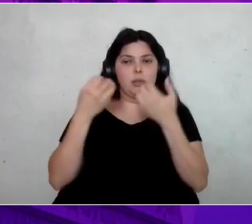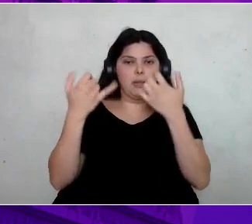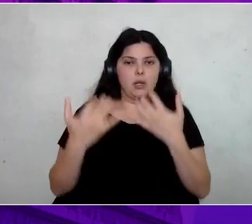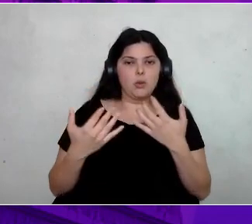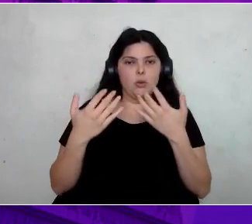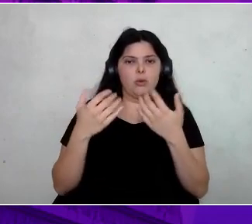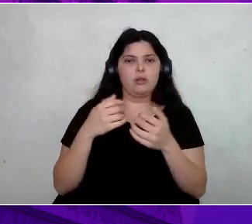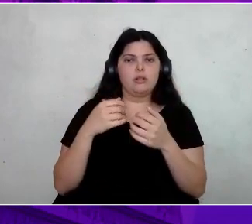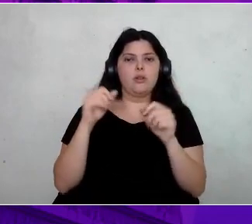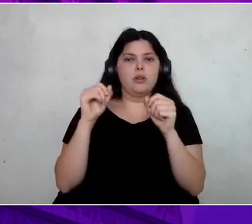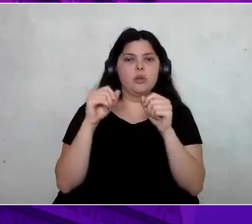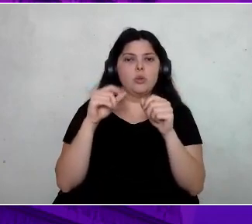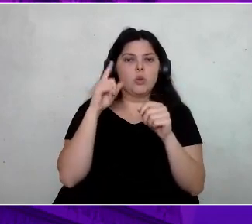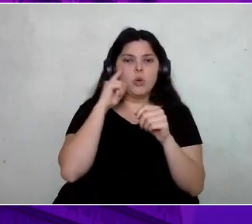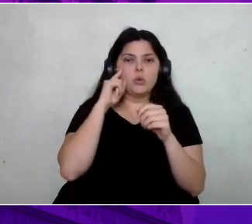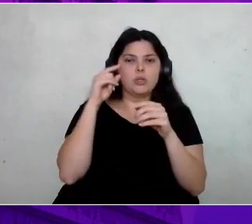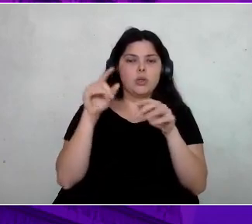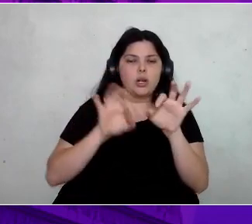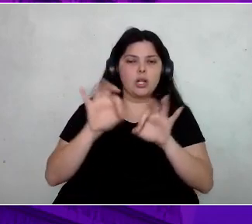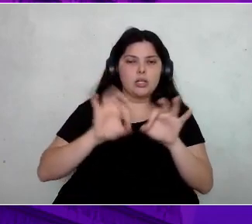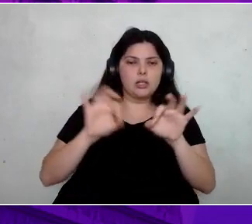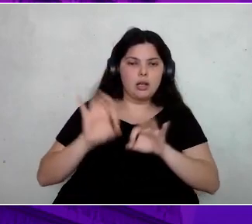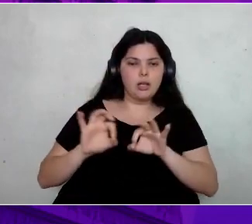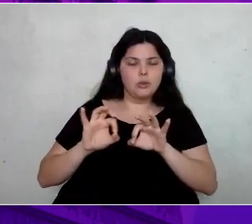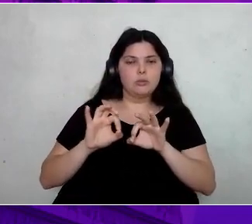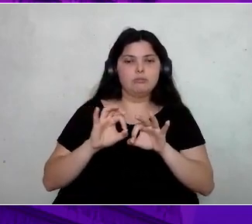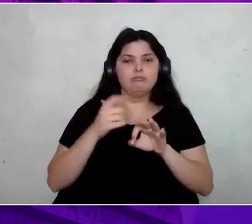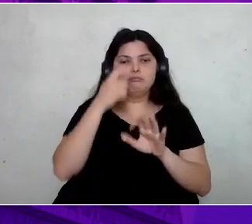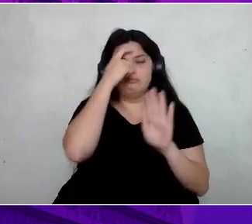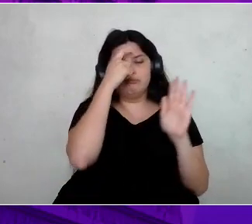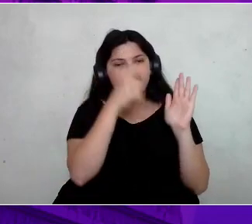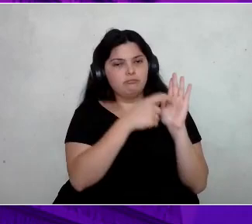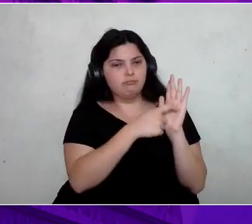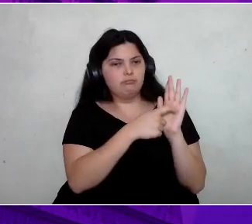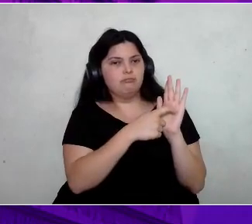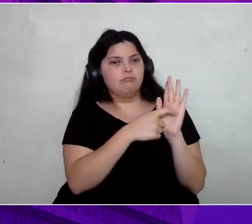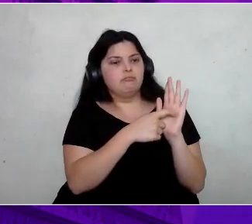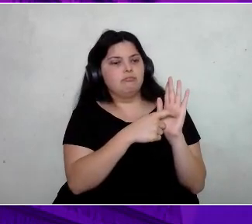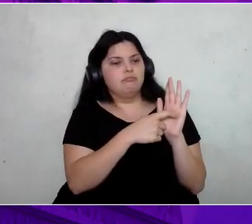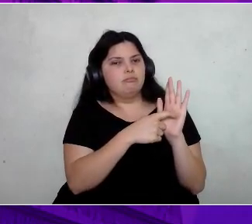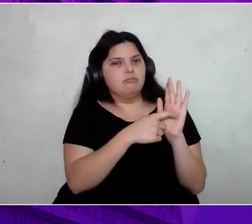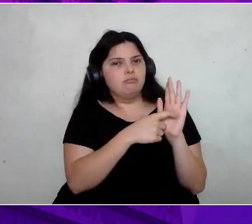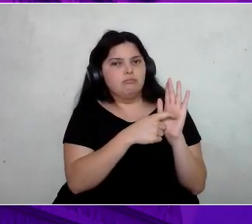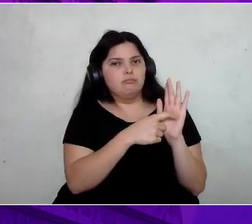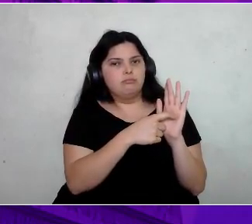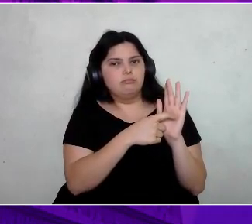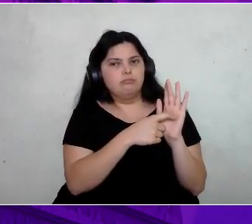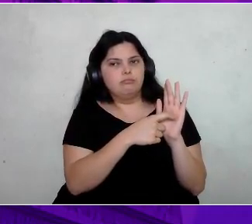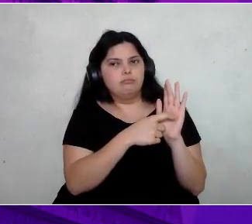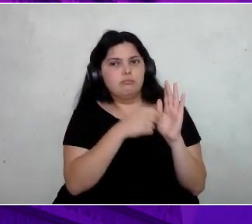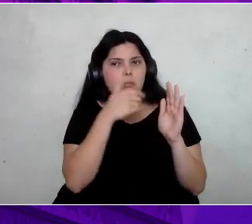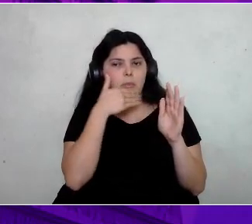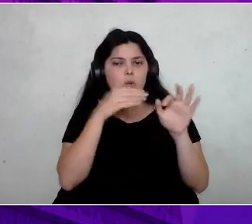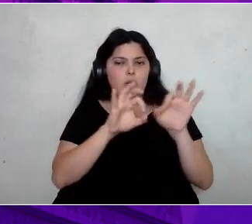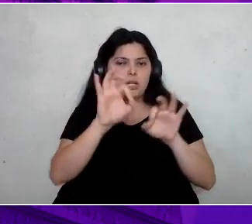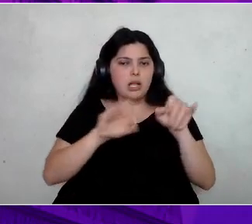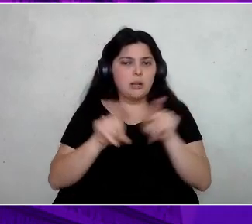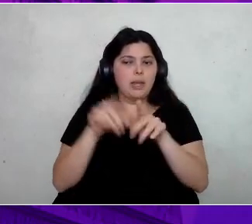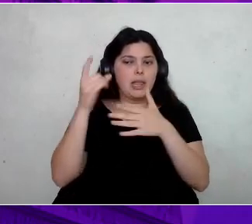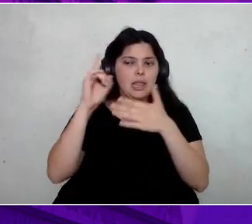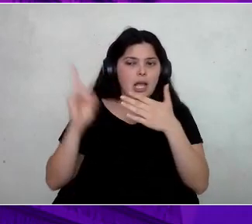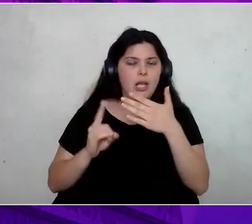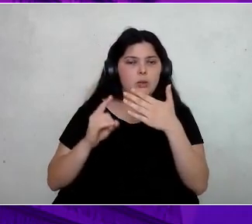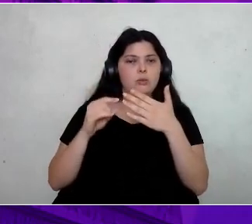os dias, e minha inteligência artificial é melhorada com esses dados